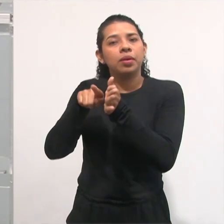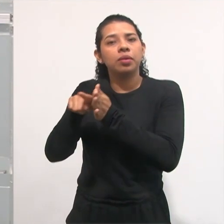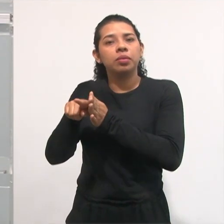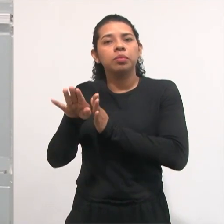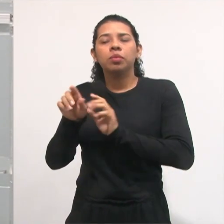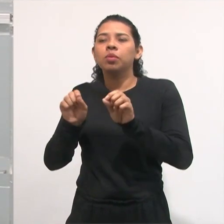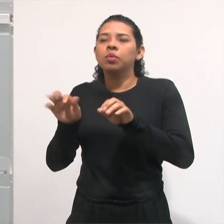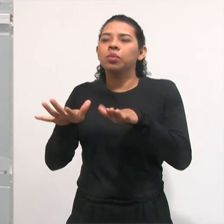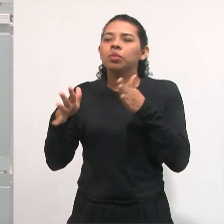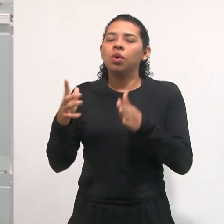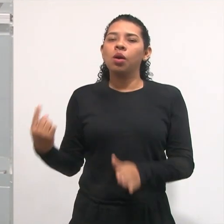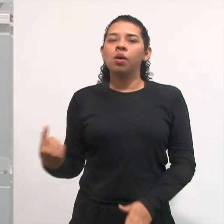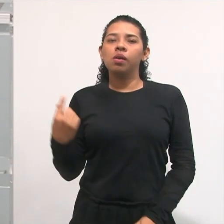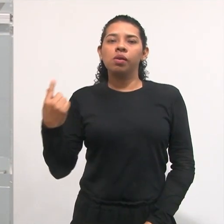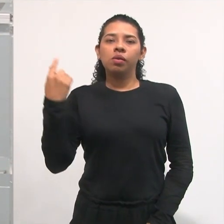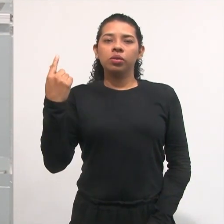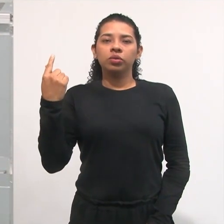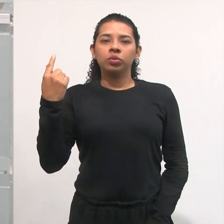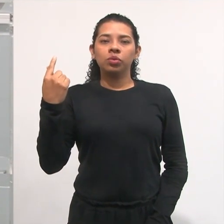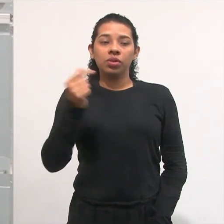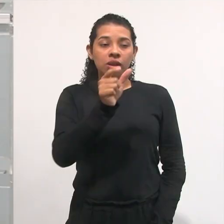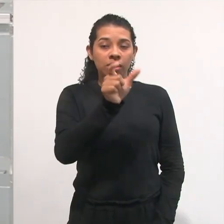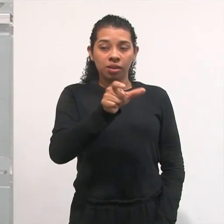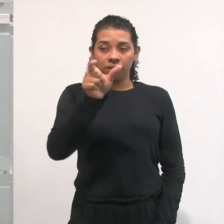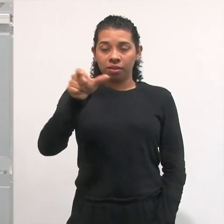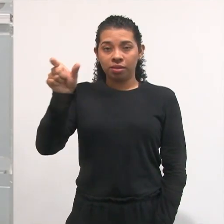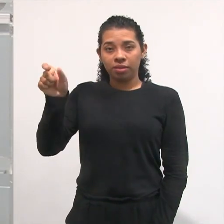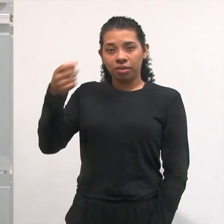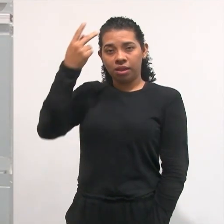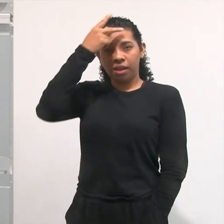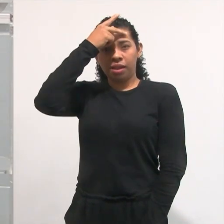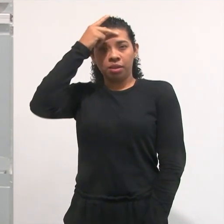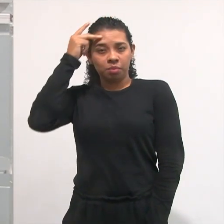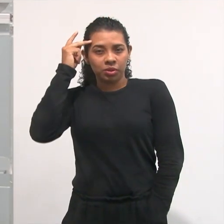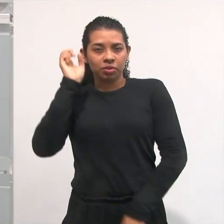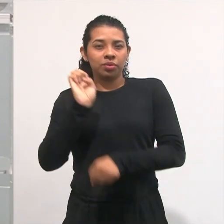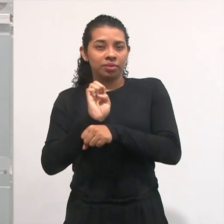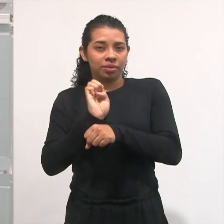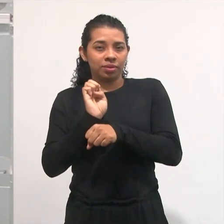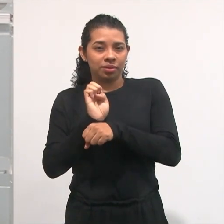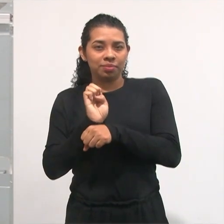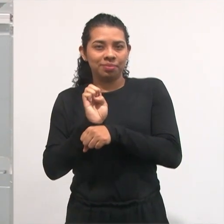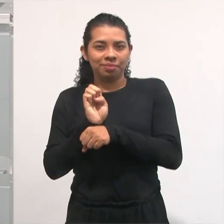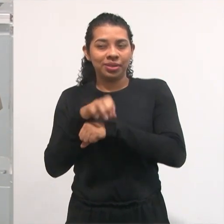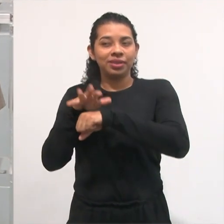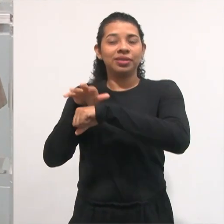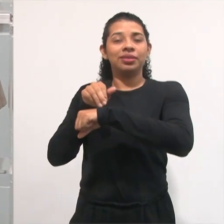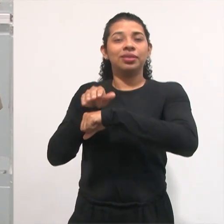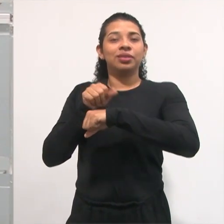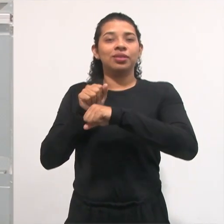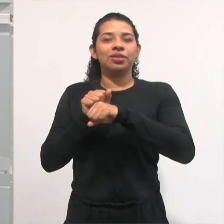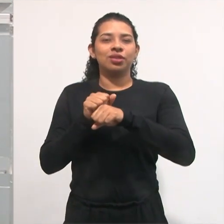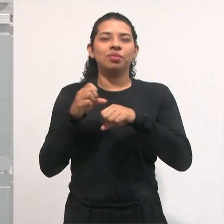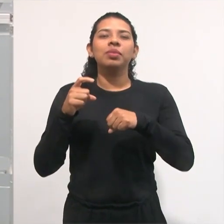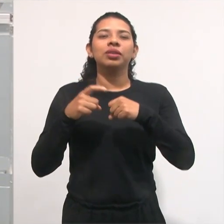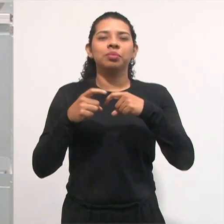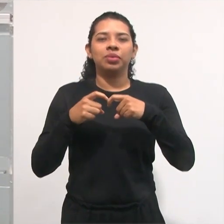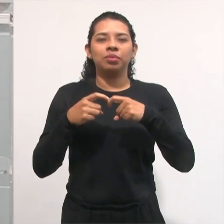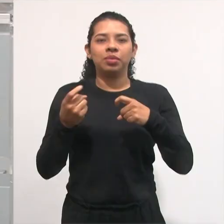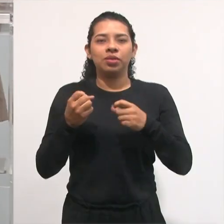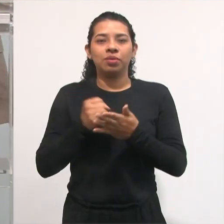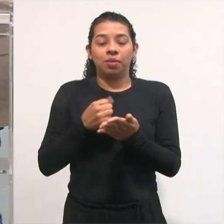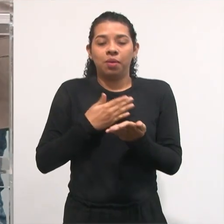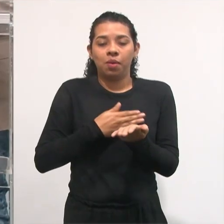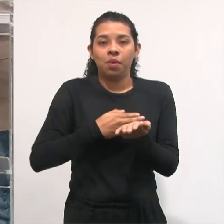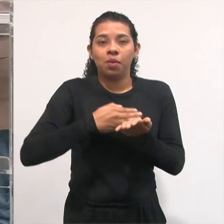dos pacientes, por exemplo. Eu tenho 1,72 m, é um número inteiro, vírgula, mais um quebrado, entendeu?